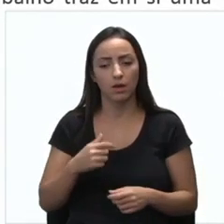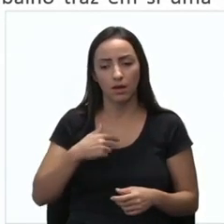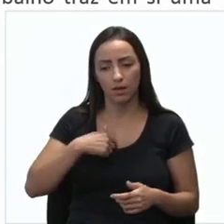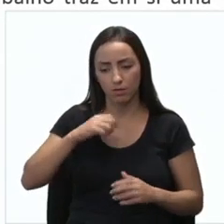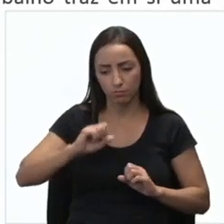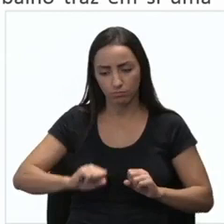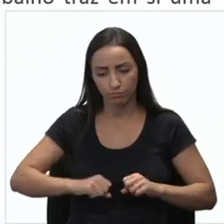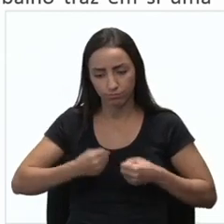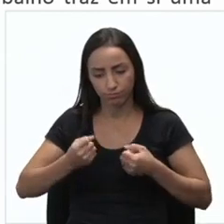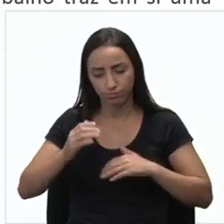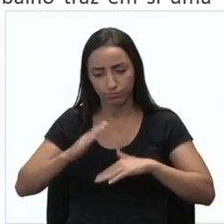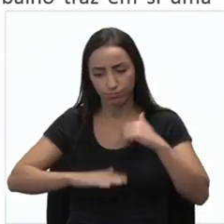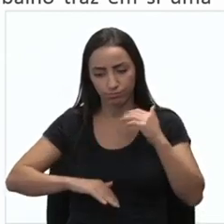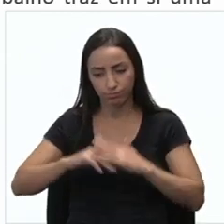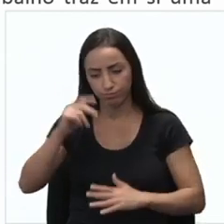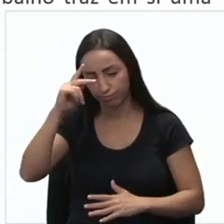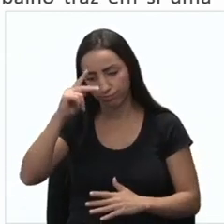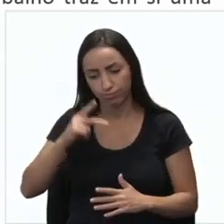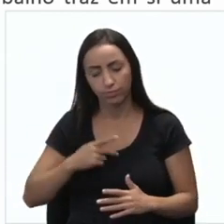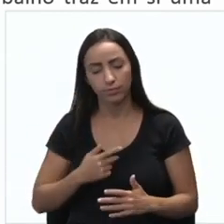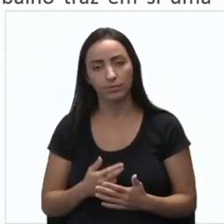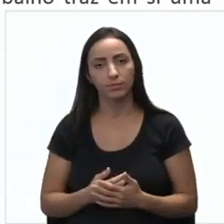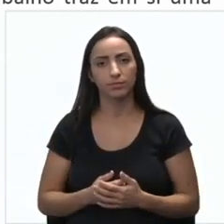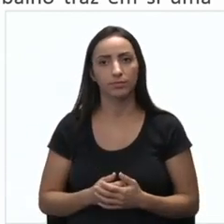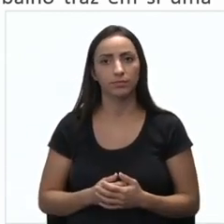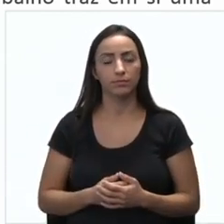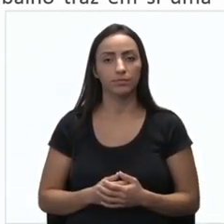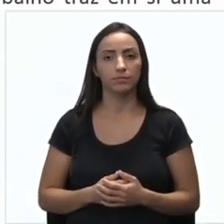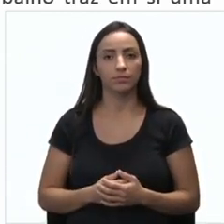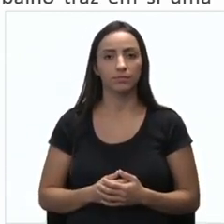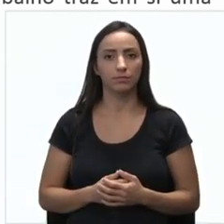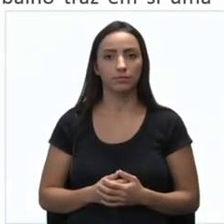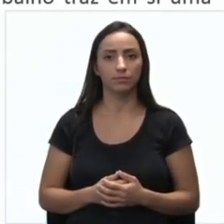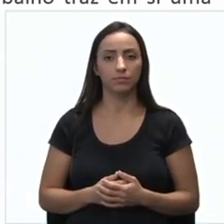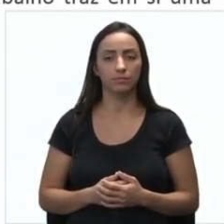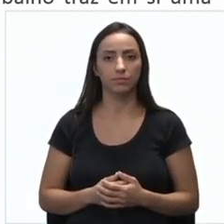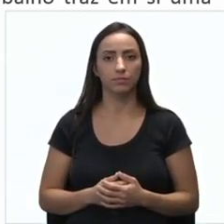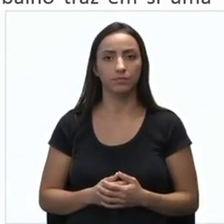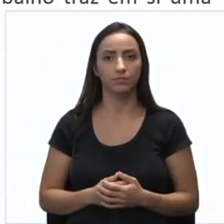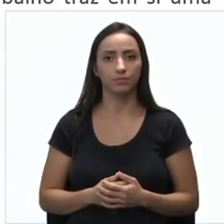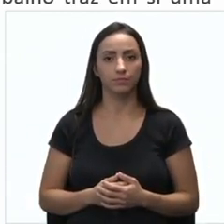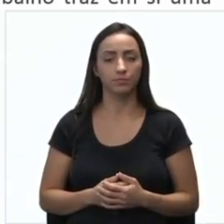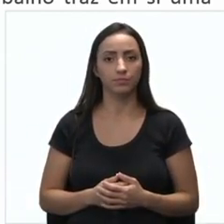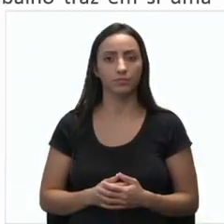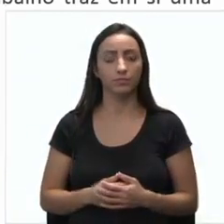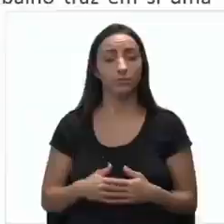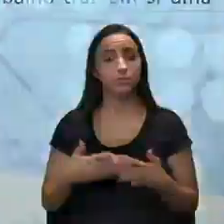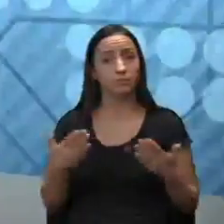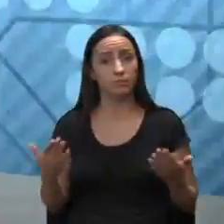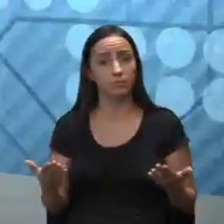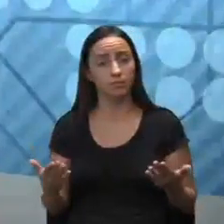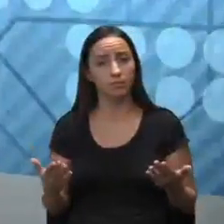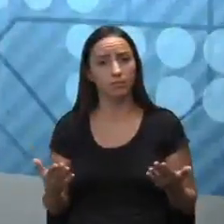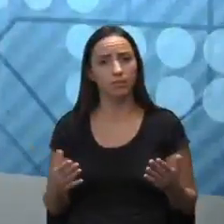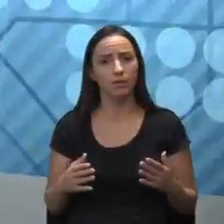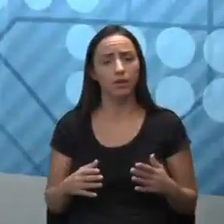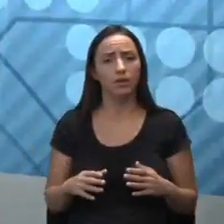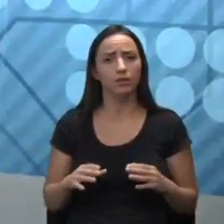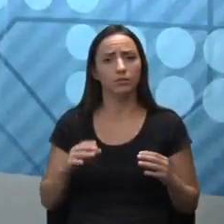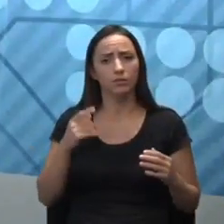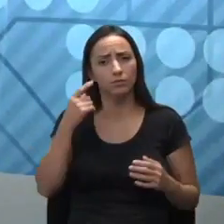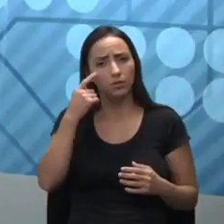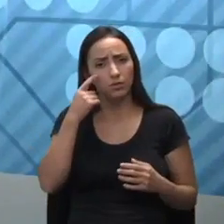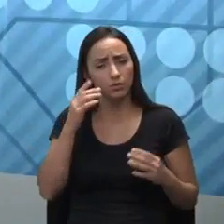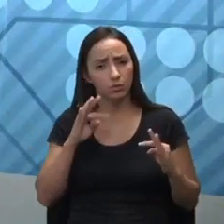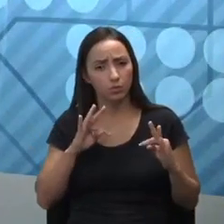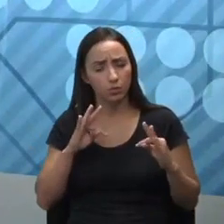próprios esforços e das ações voltadas para a sua construção. E aí, juntando todos esses aspectos